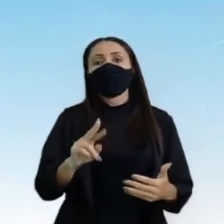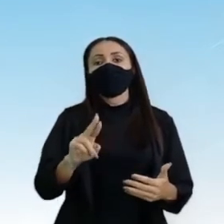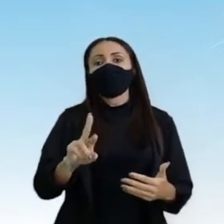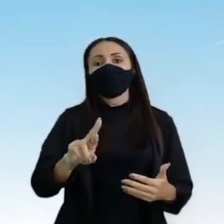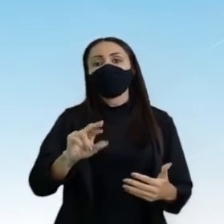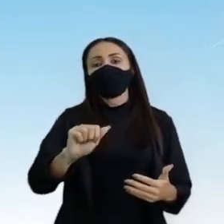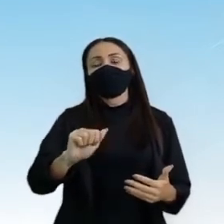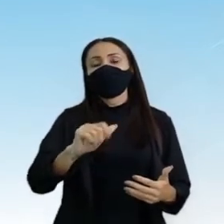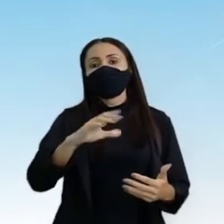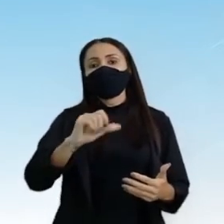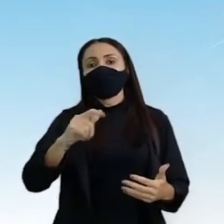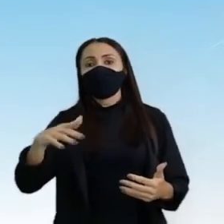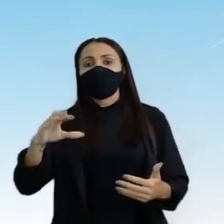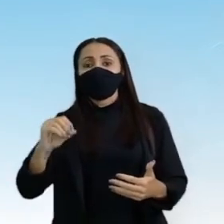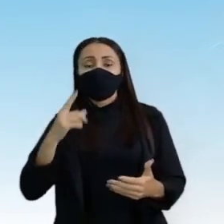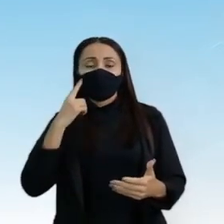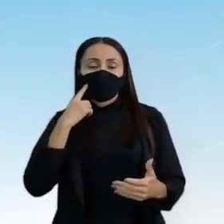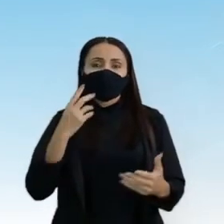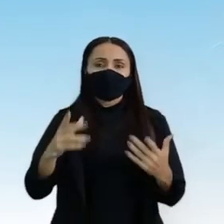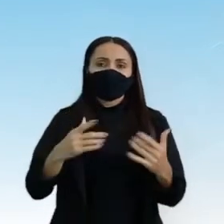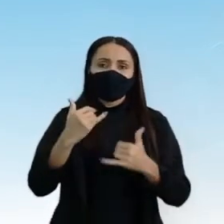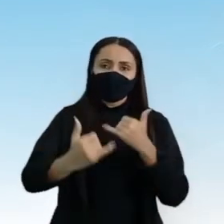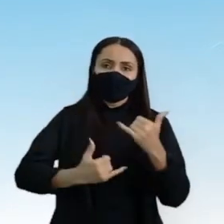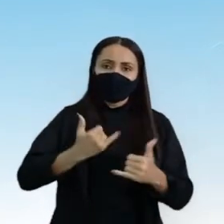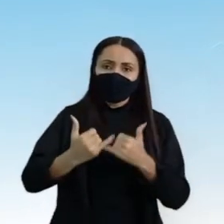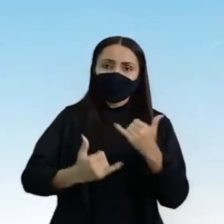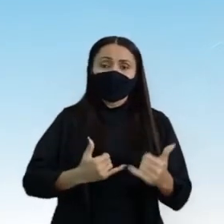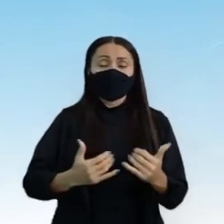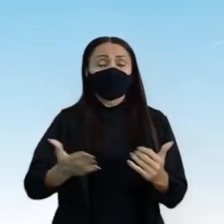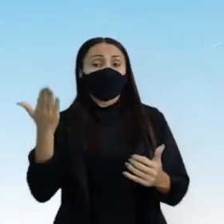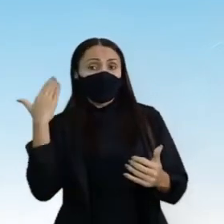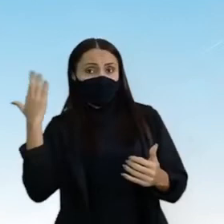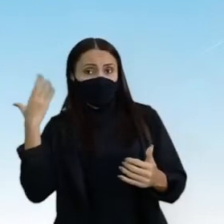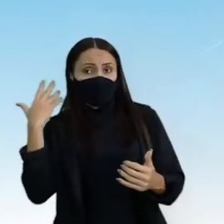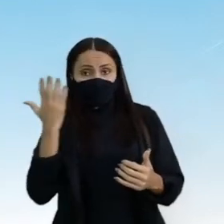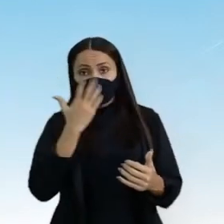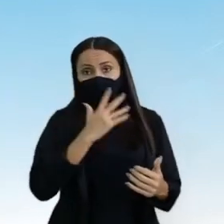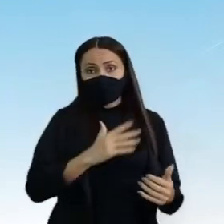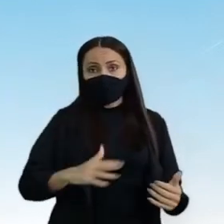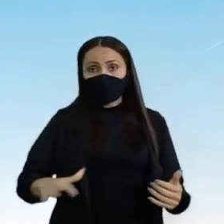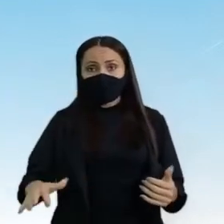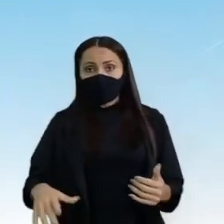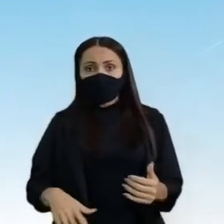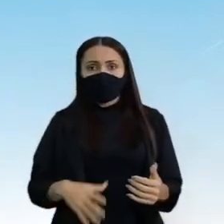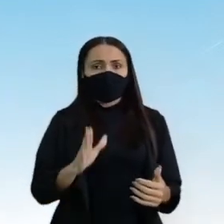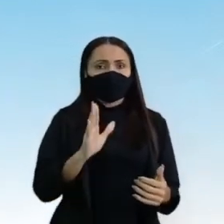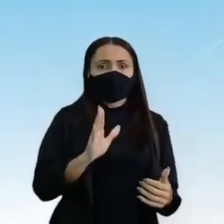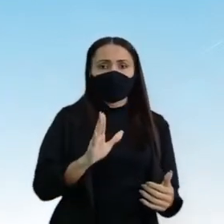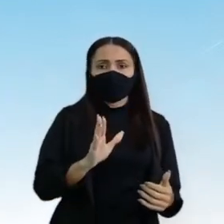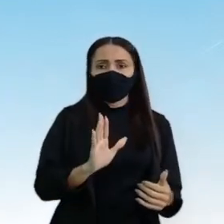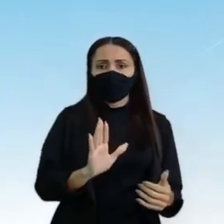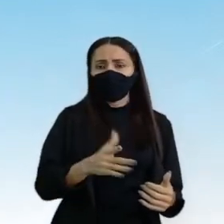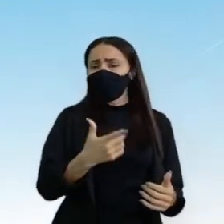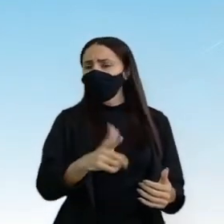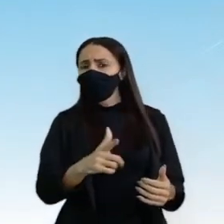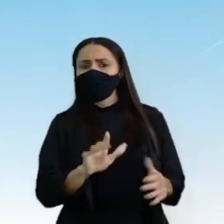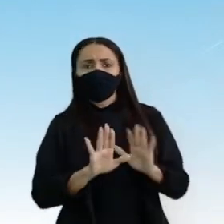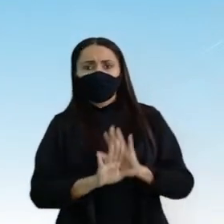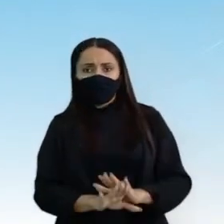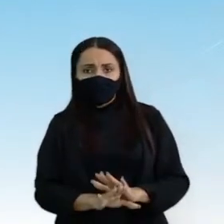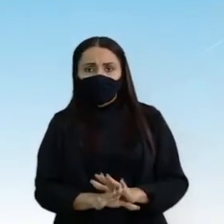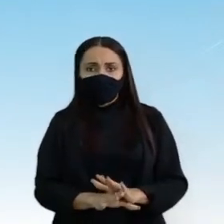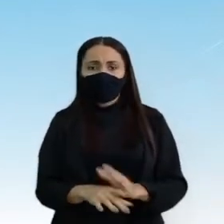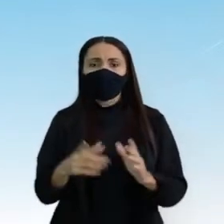a nível emocional. As brincadeiras que você tinha antes quando criança, você já não tem mais como um adolescente. Então, há